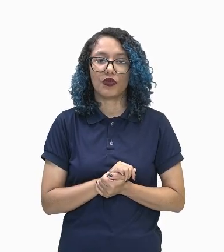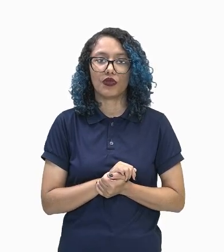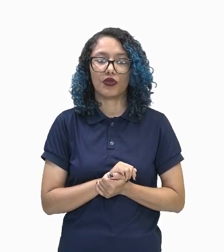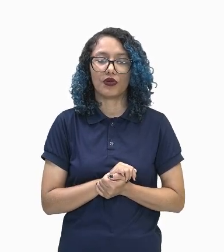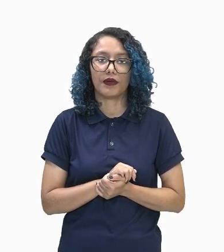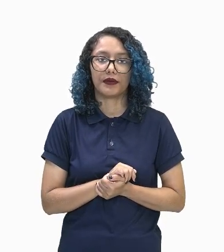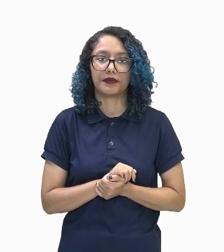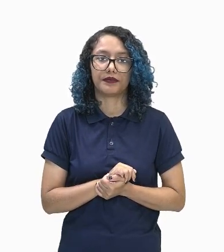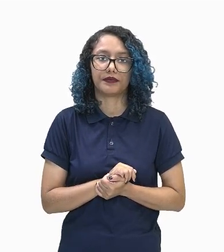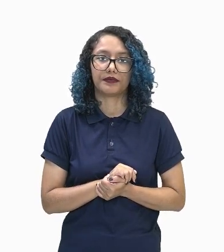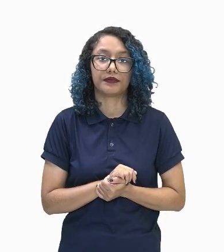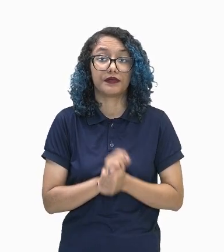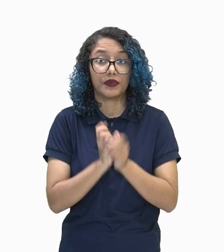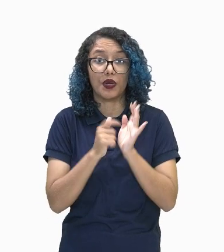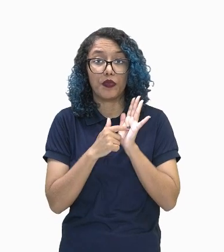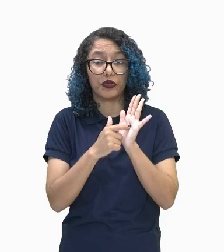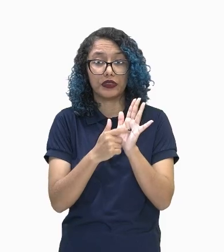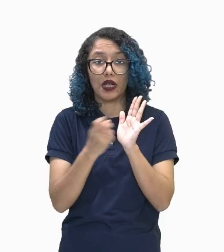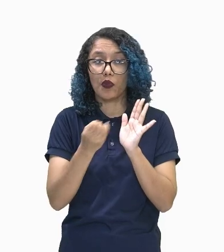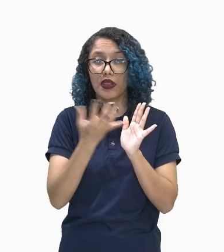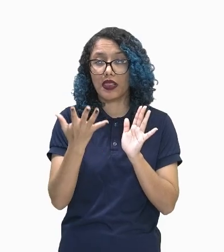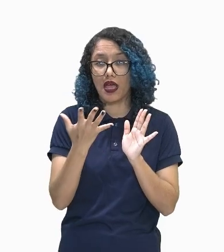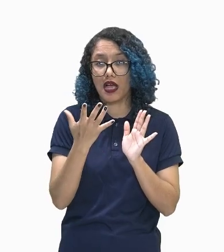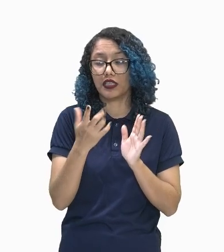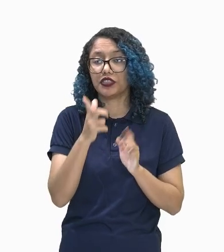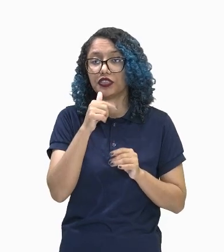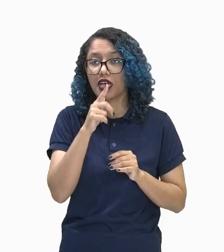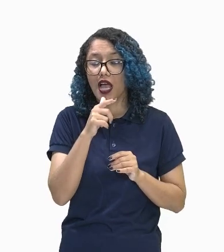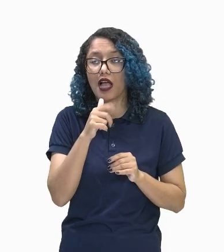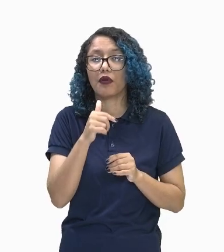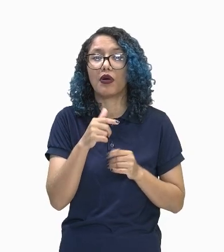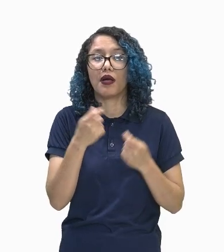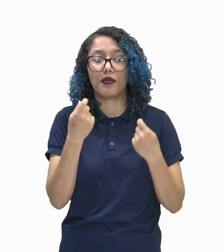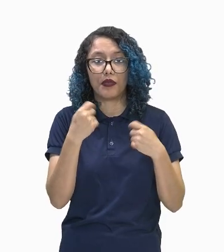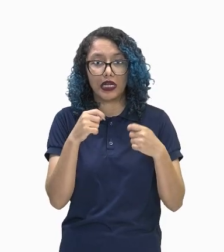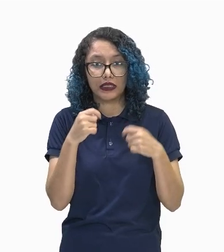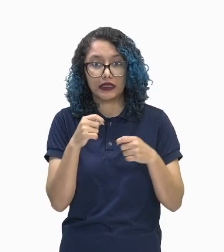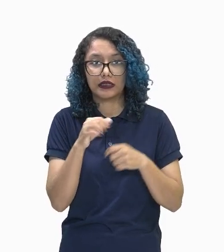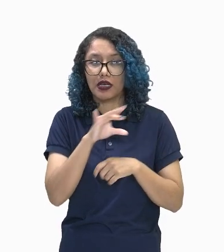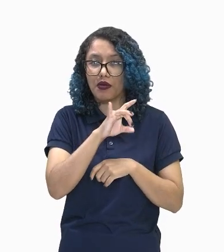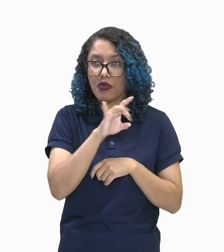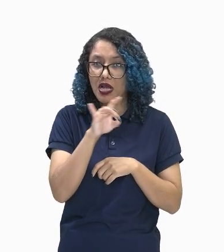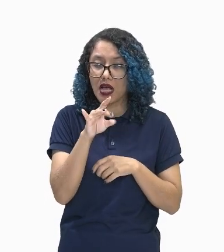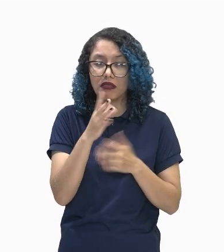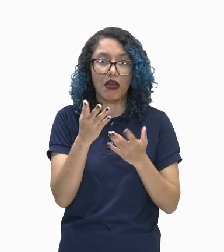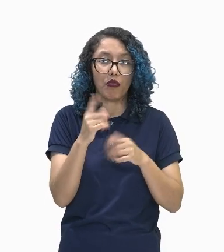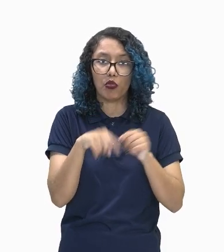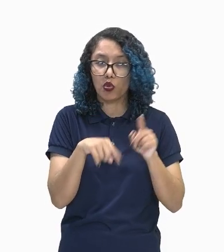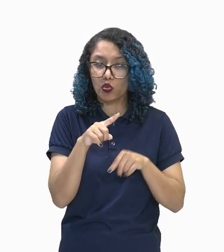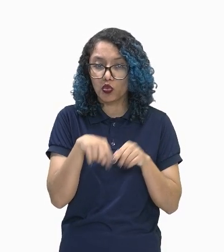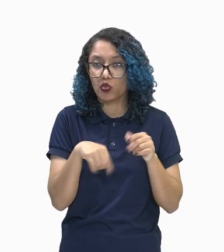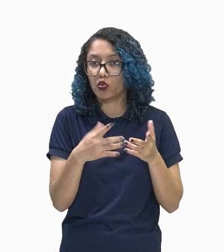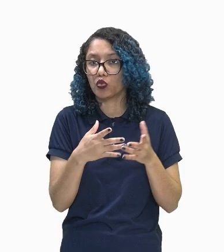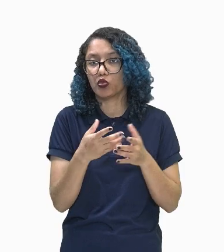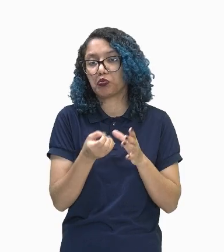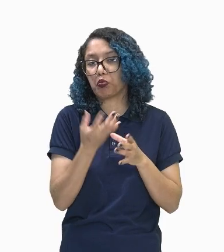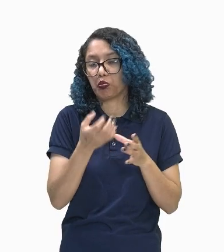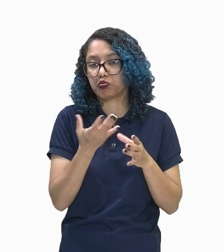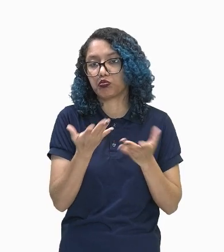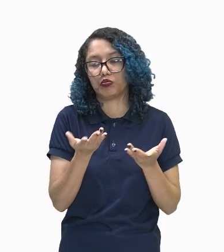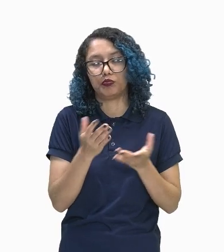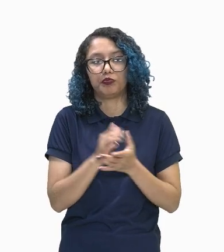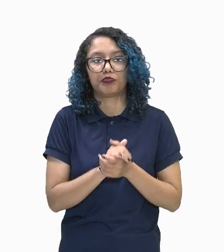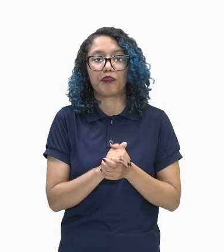dizer quanto de água, né, precisa-se para produzir determinado produto. E